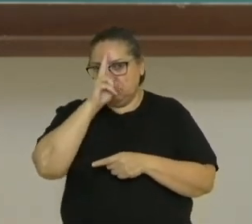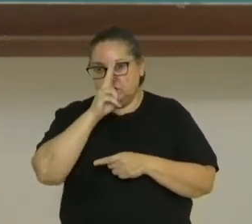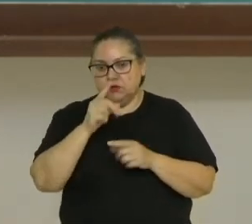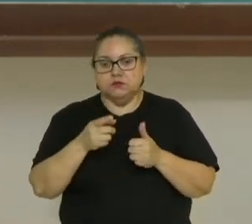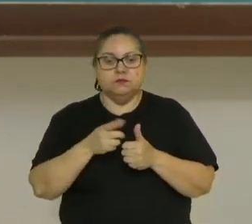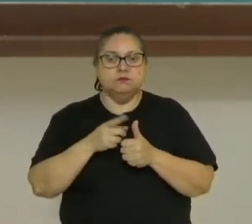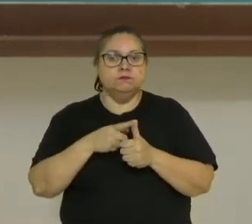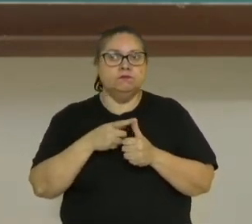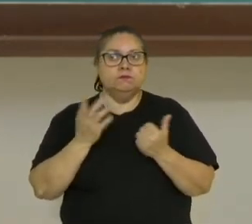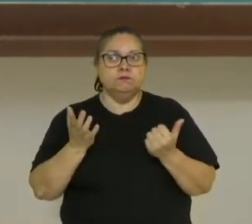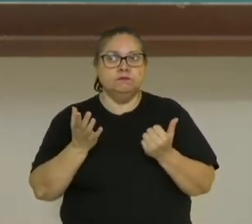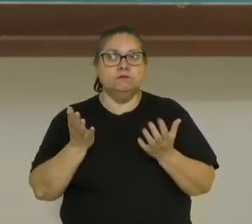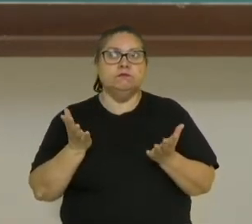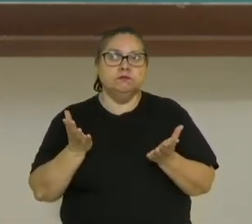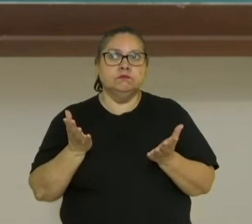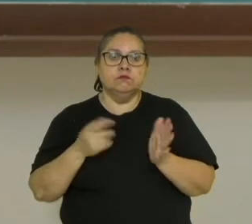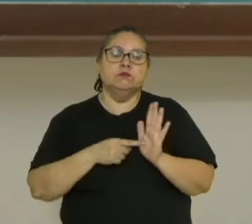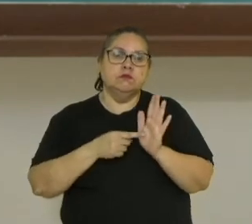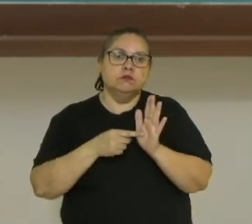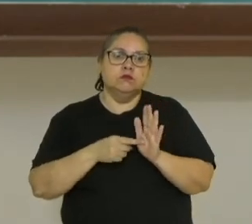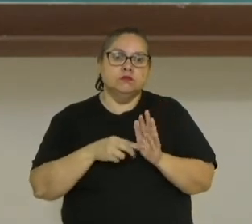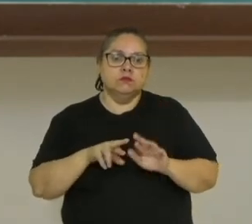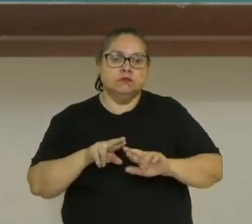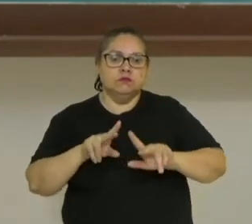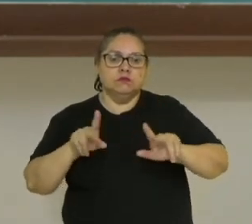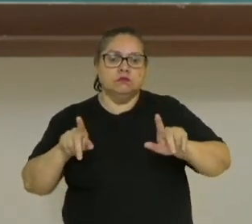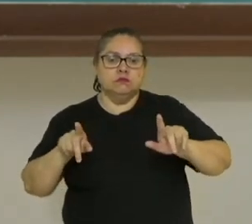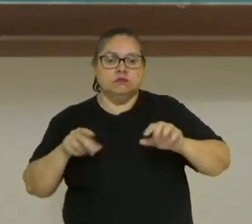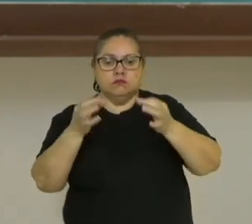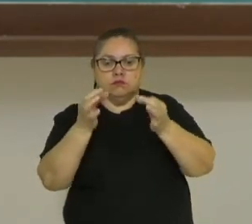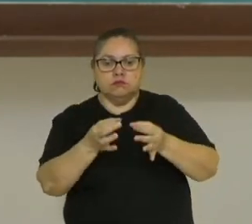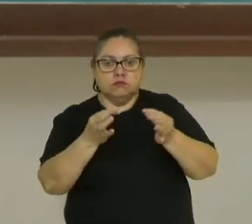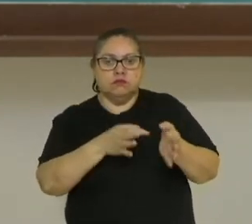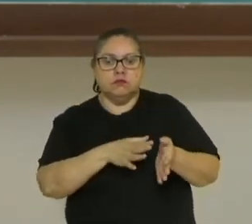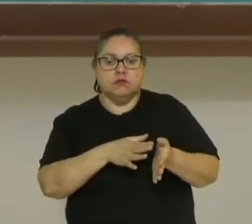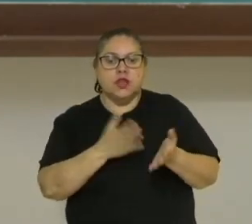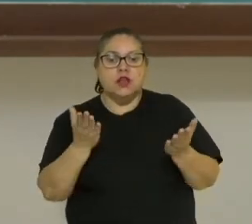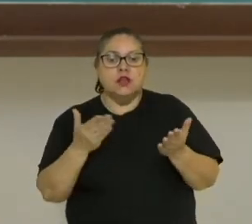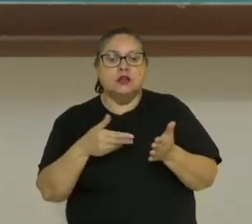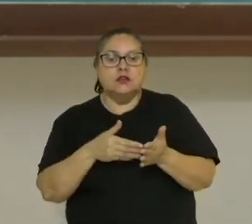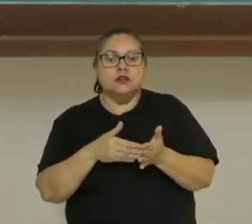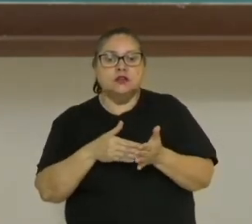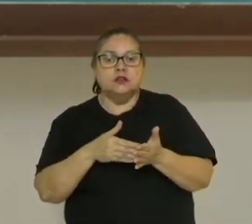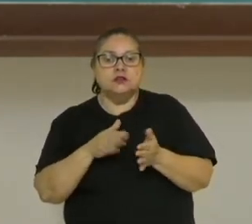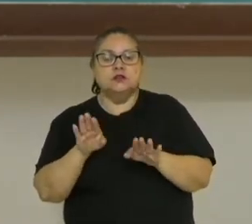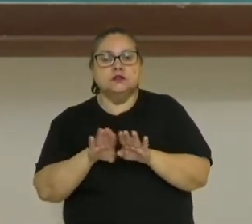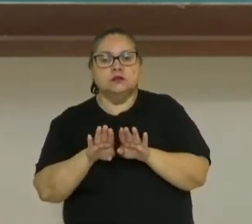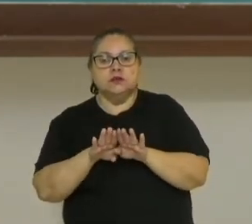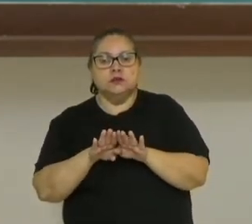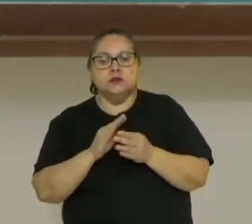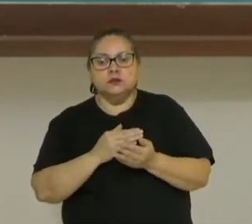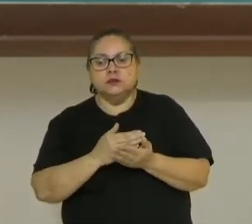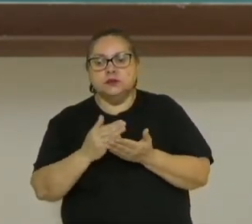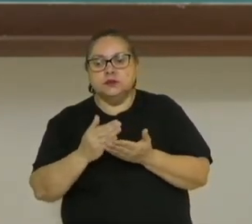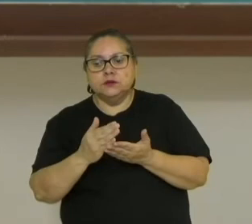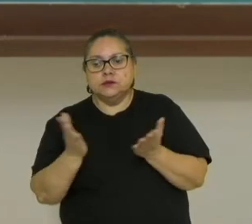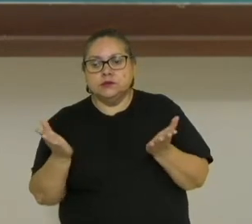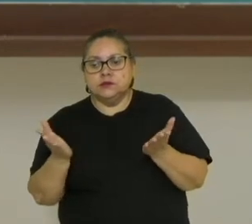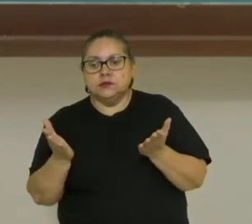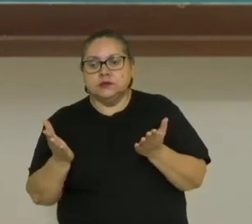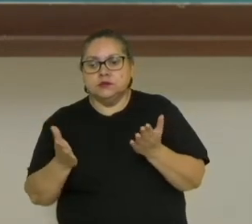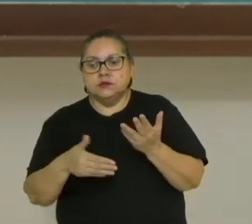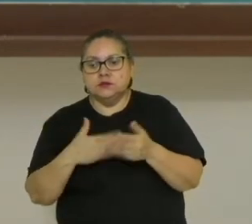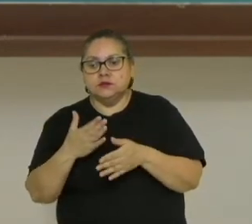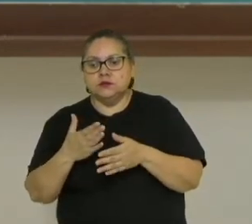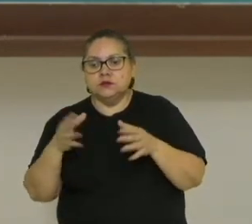primeiro momento, vai apresentar diversos acertos, mas chega um momento que isso também passa a